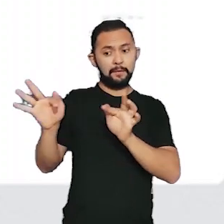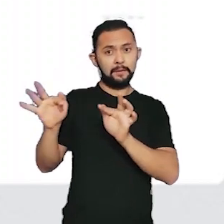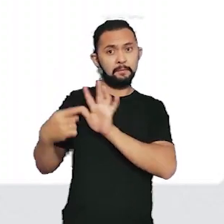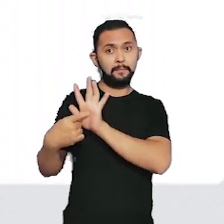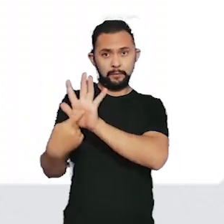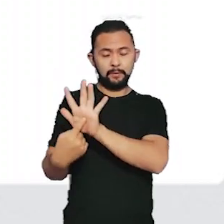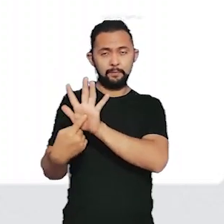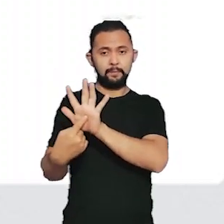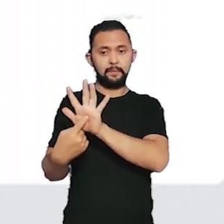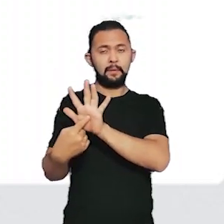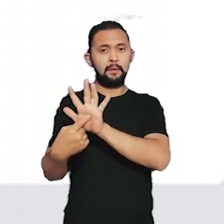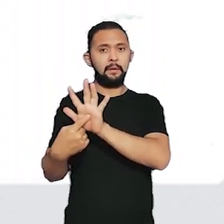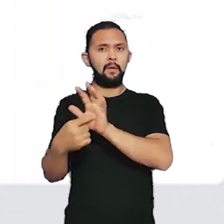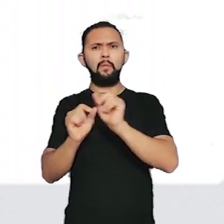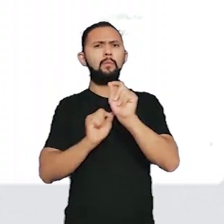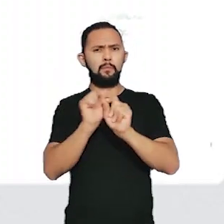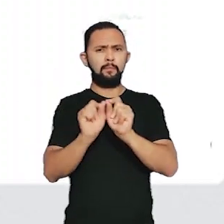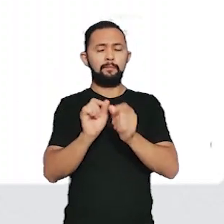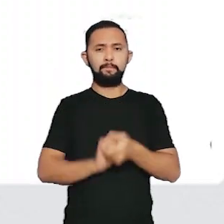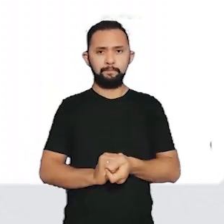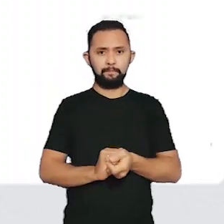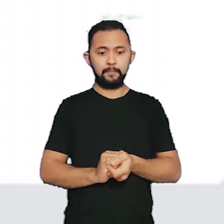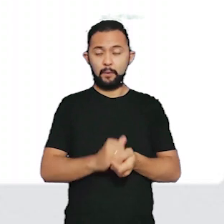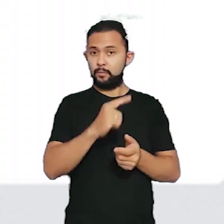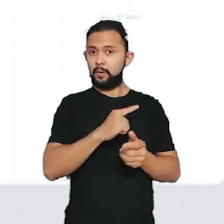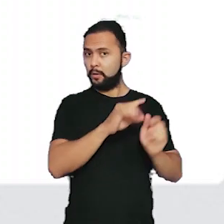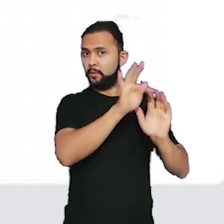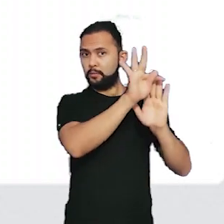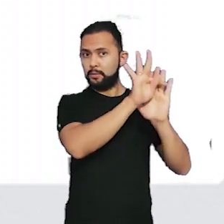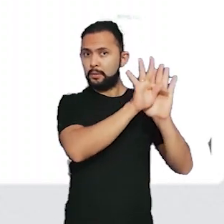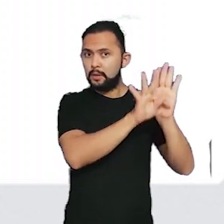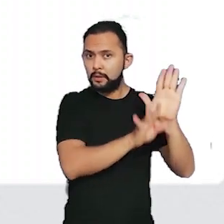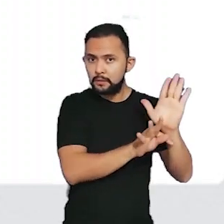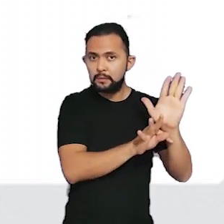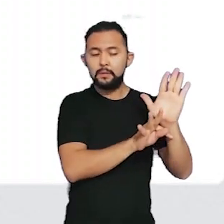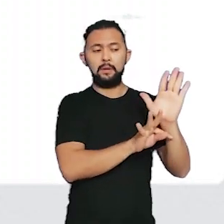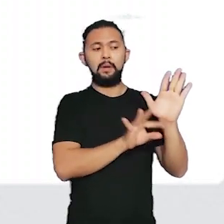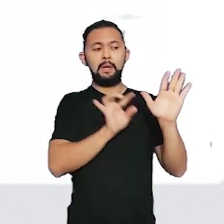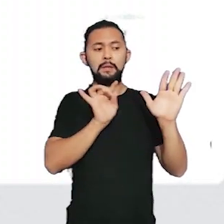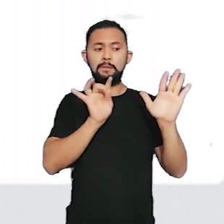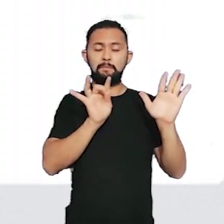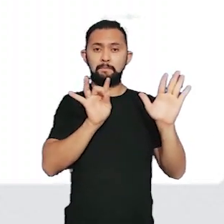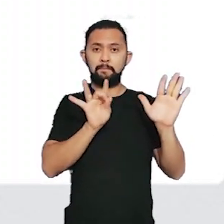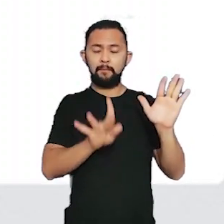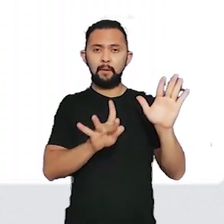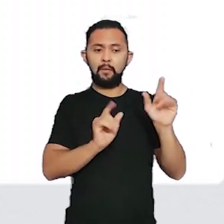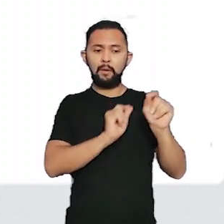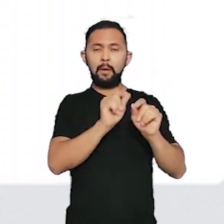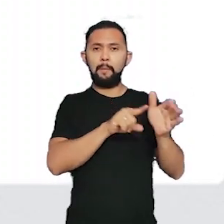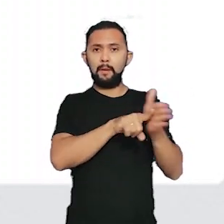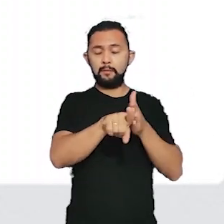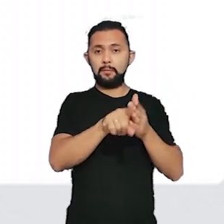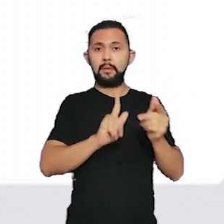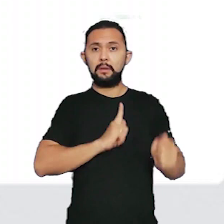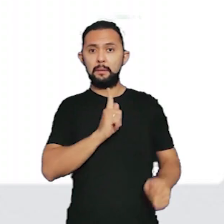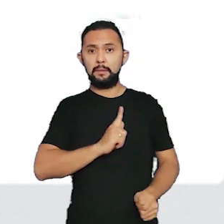classificada como, tá? Então, ele trouxe o texto, pessoal, mas ele está cobrando aqui uma questão gramatical. Então, não vou precisar nem